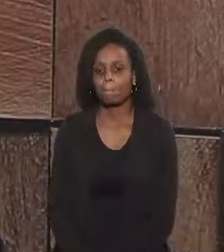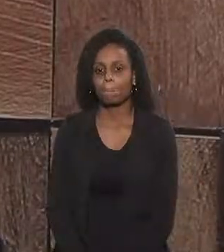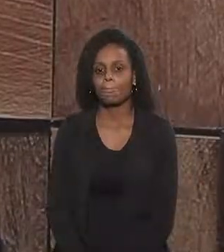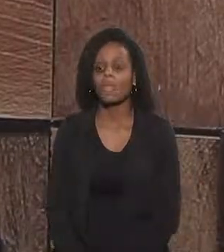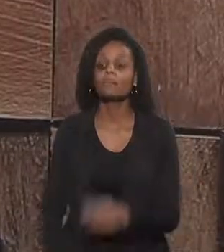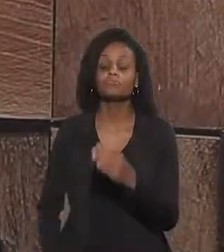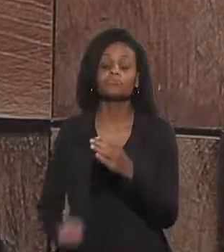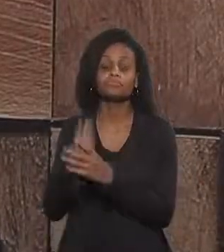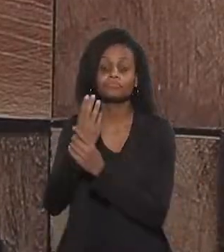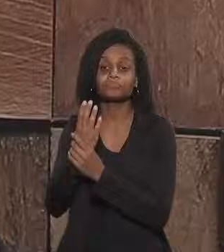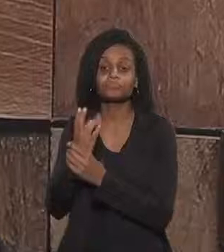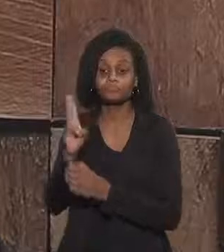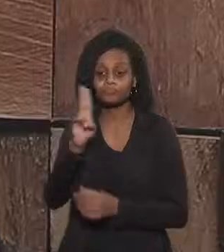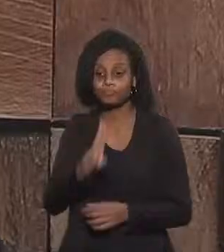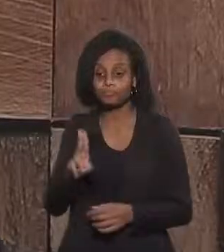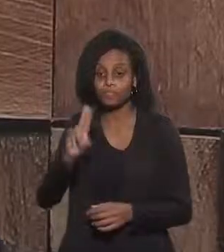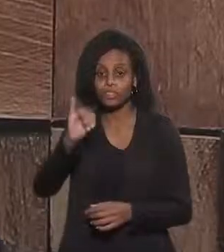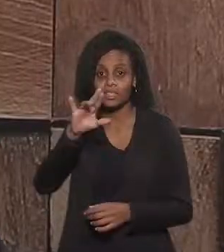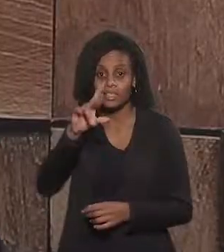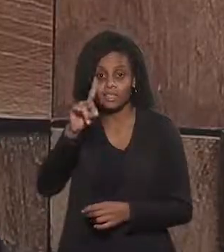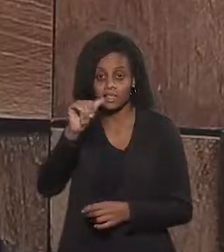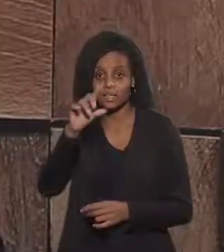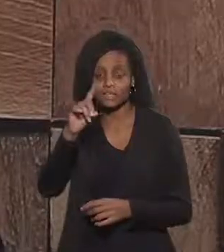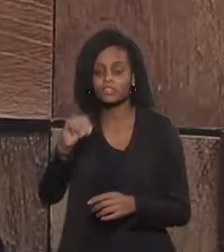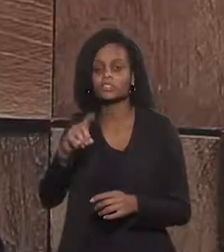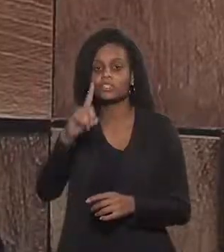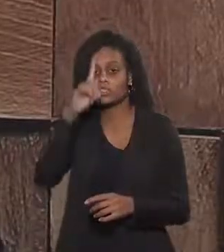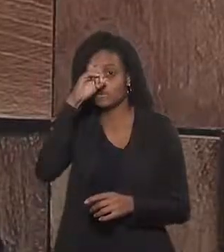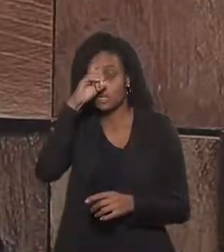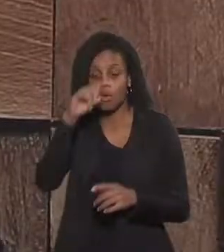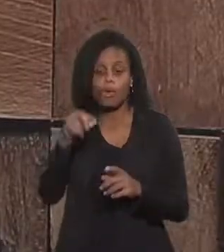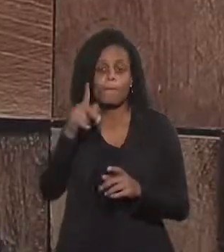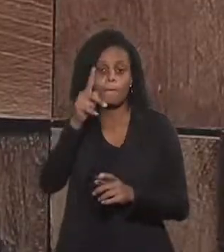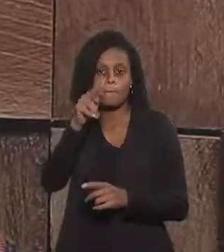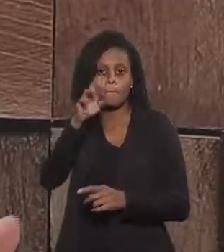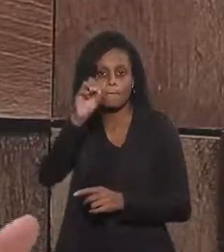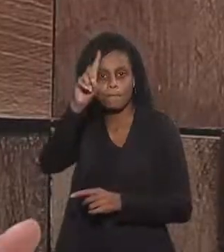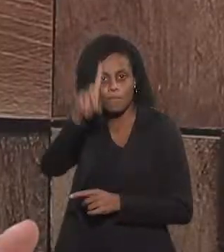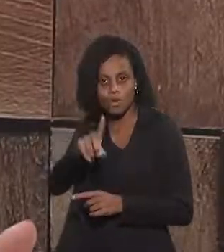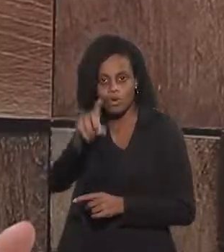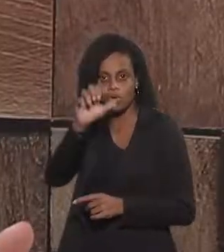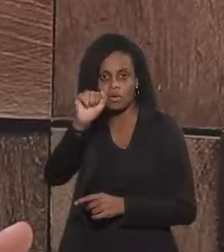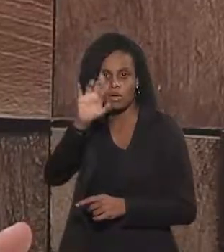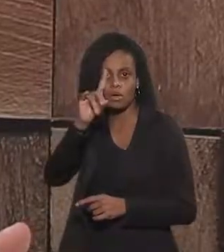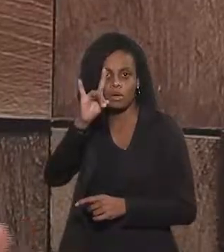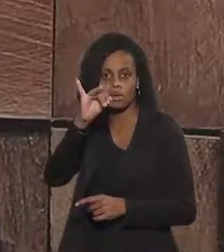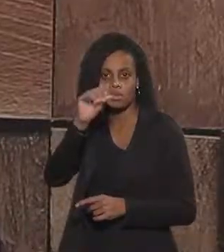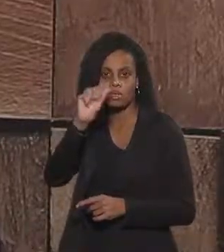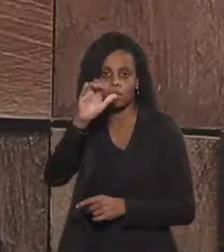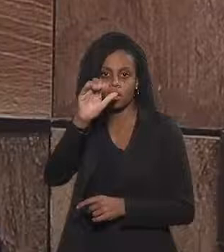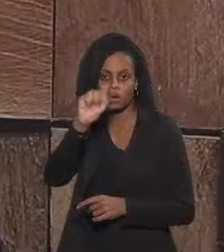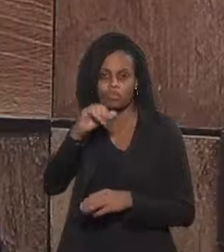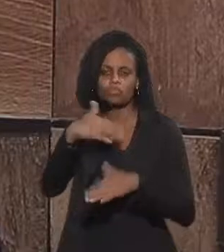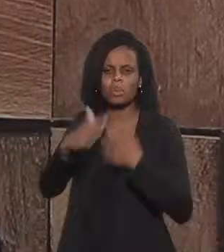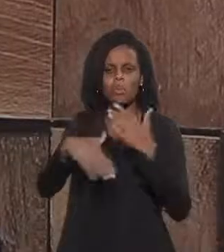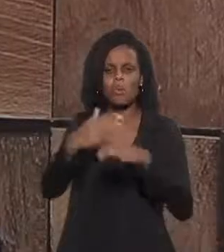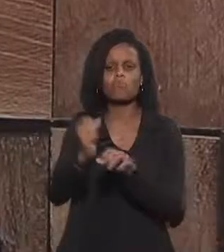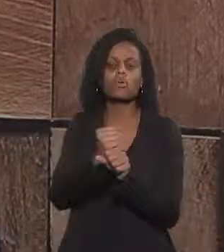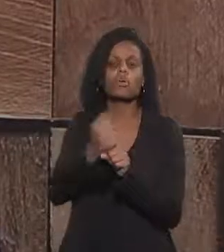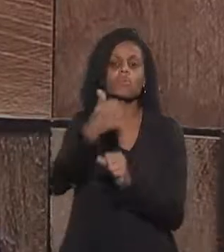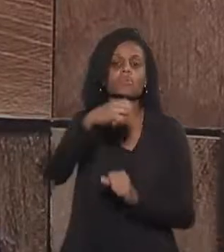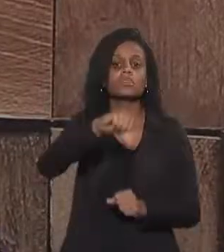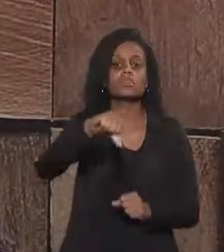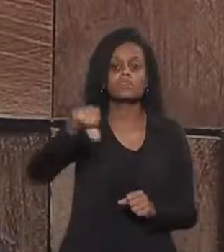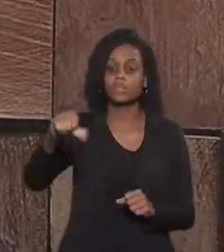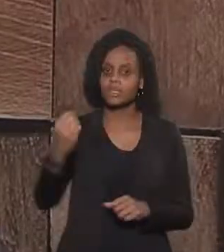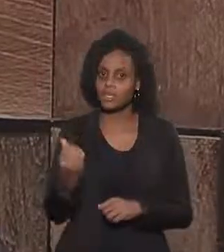criou a unidade pediátrica do Hospital Procardíaco, e depois a gente, em 96, eu comecei